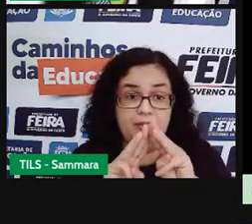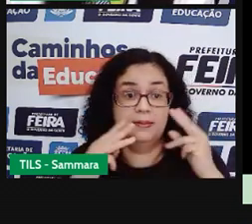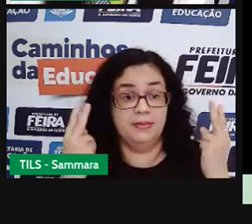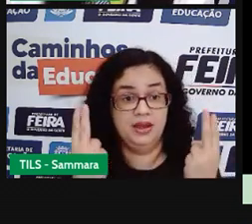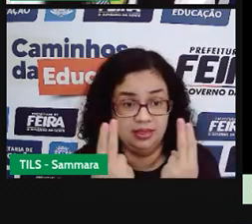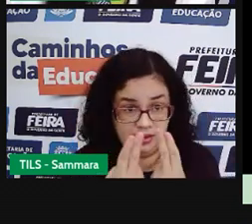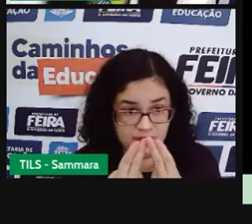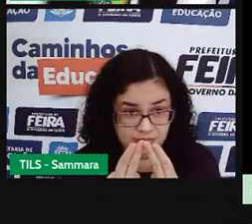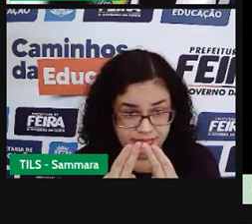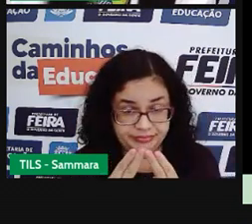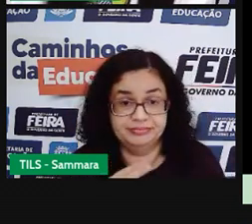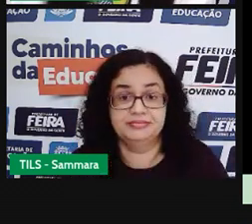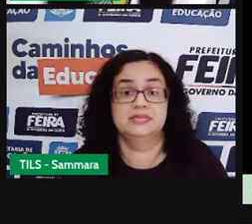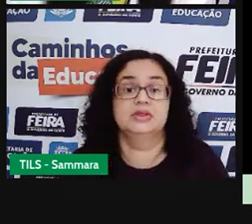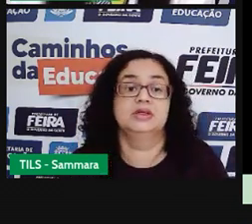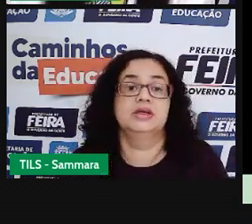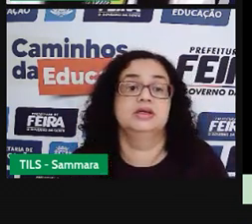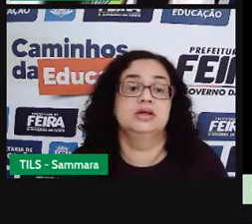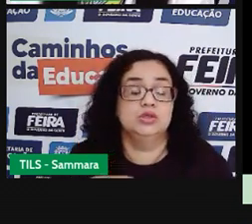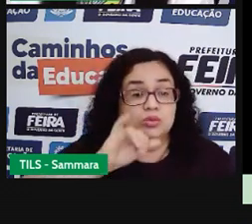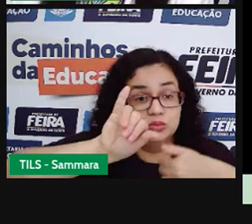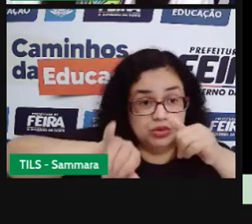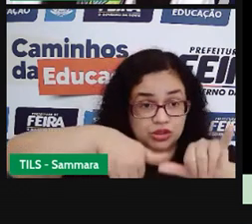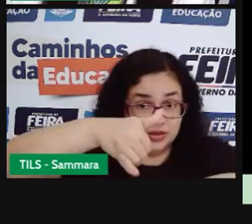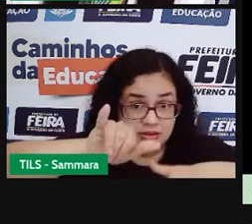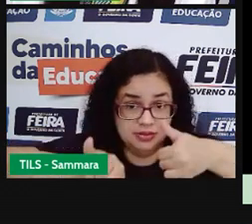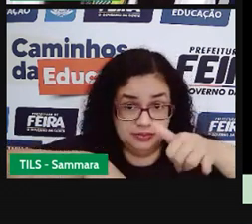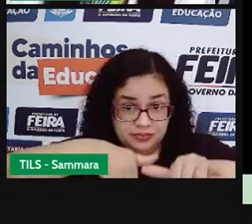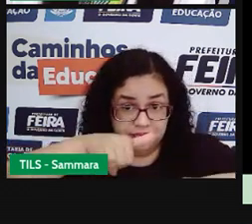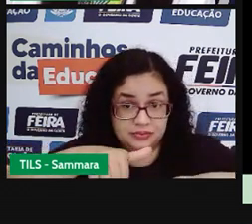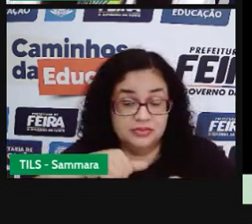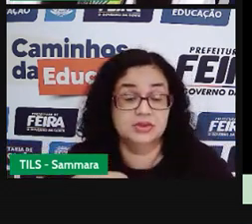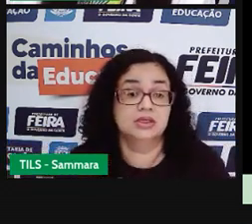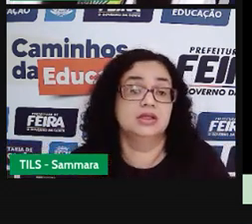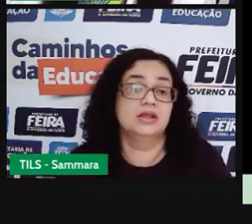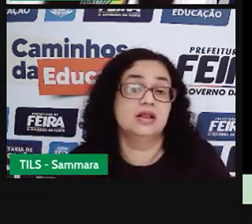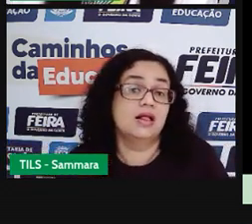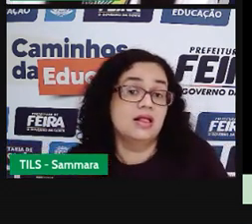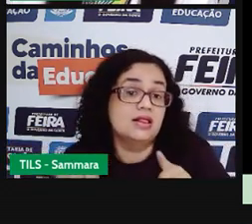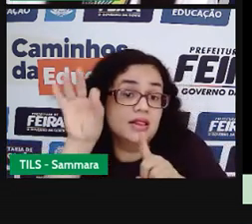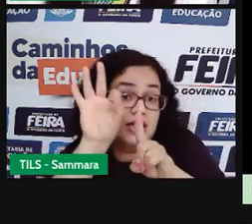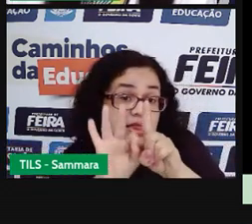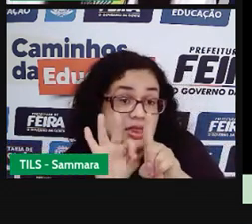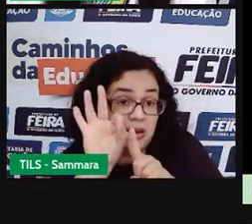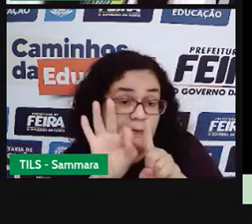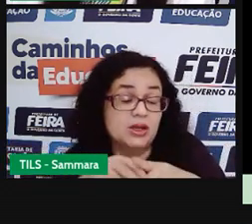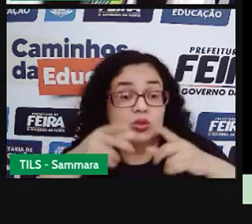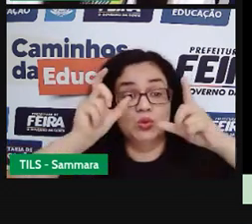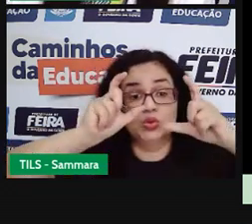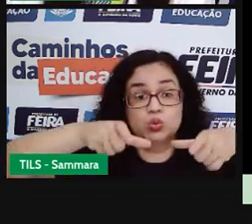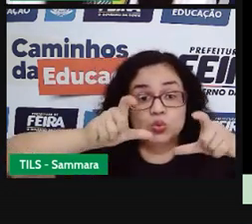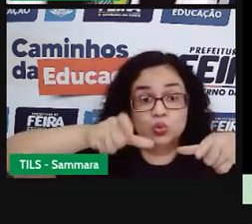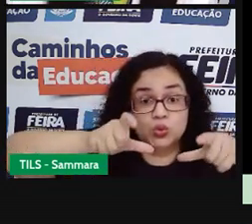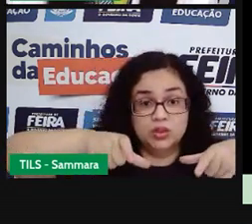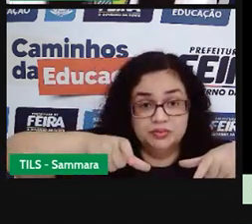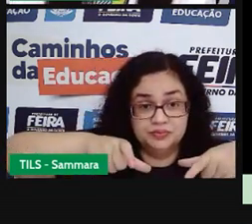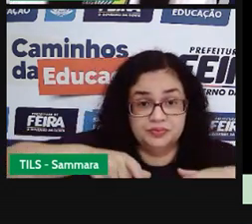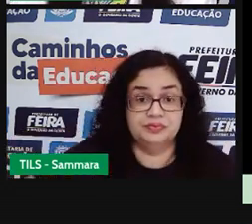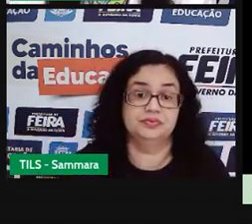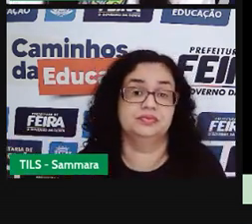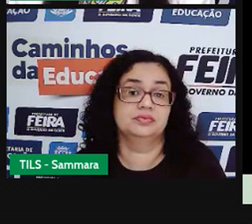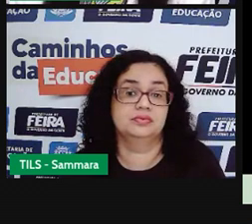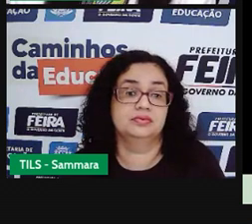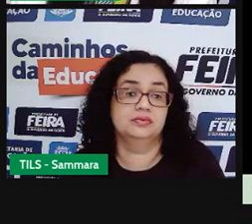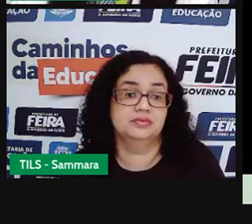são compostos de matéria são compostos de substâncias e quando a gente fala que elas estão em temperatura